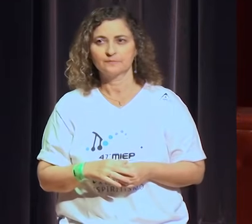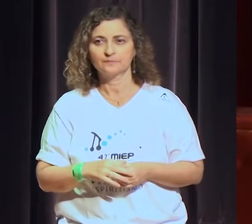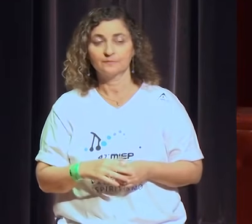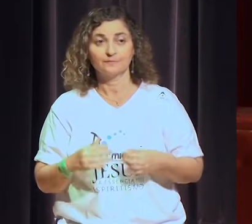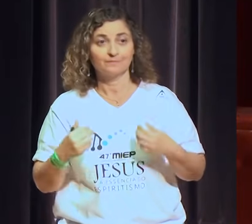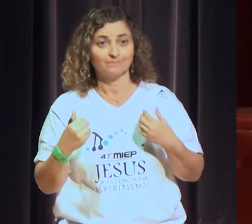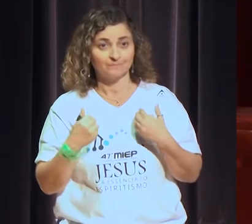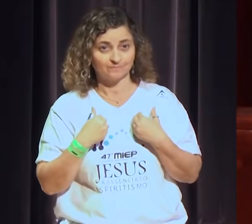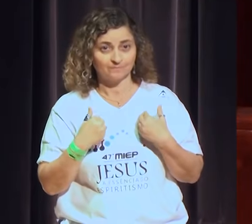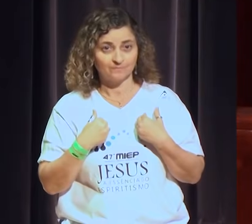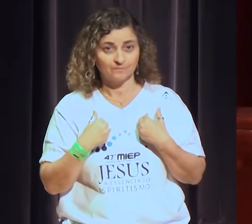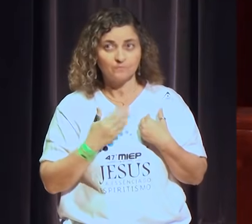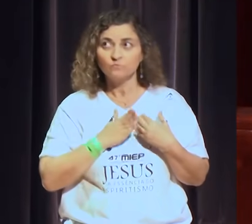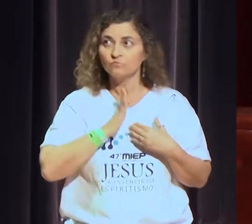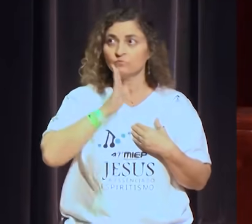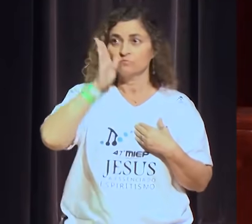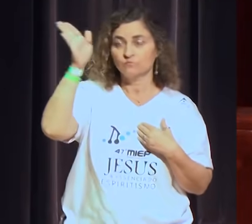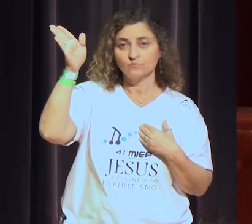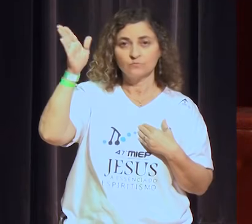Então, eu fui abrir a alma.